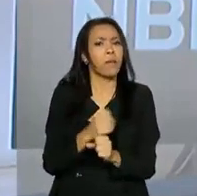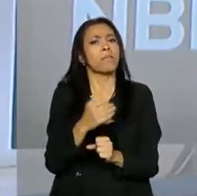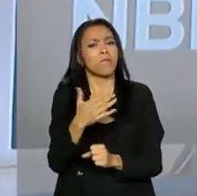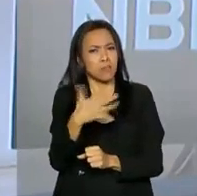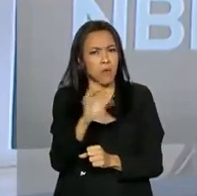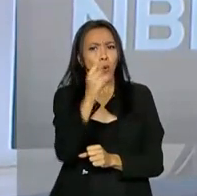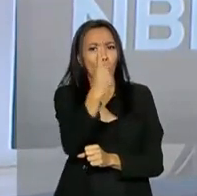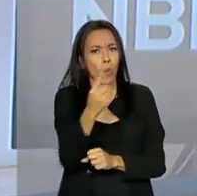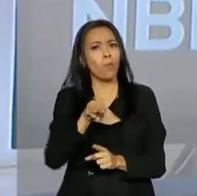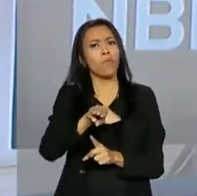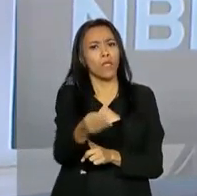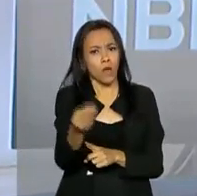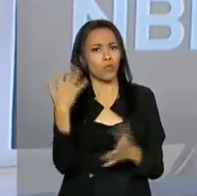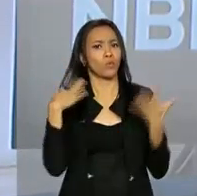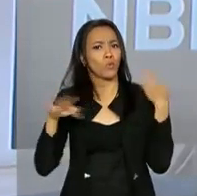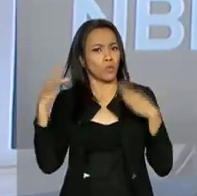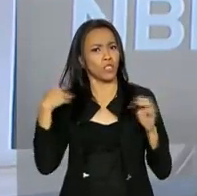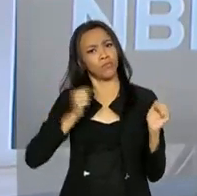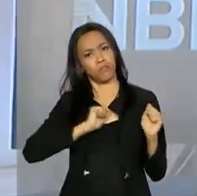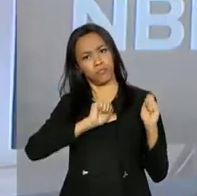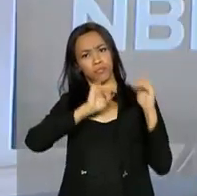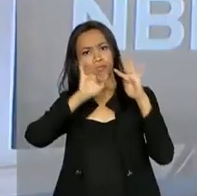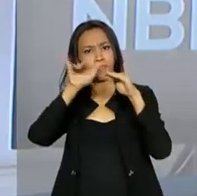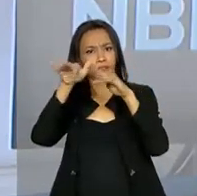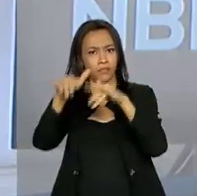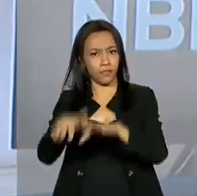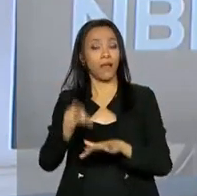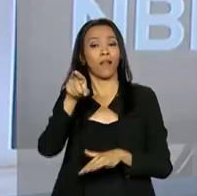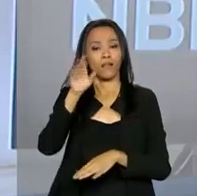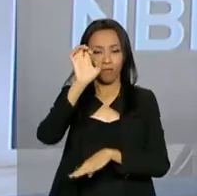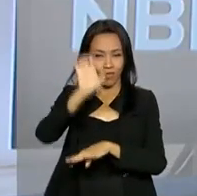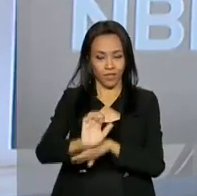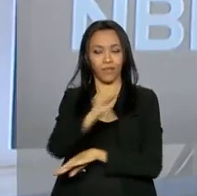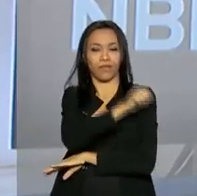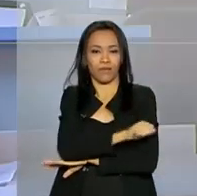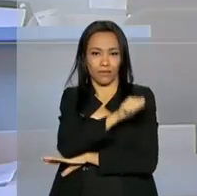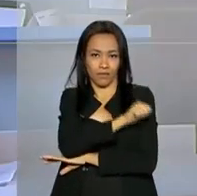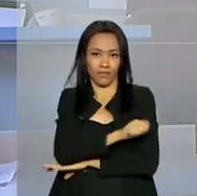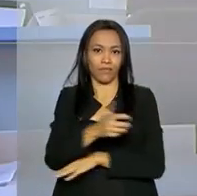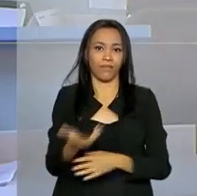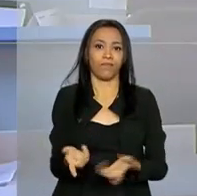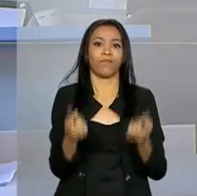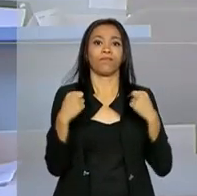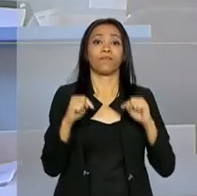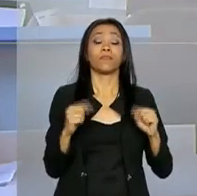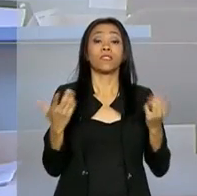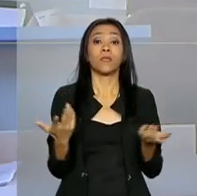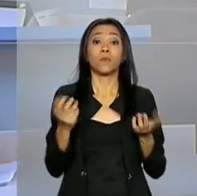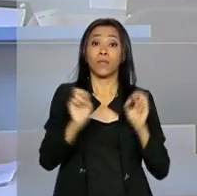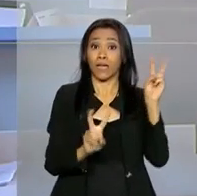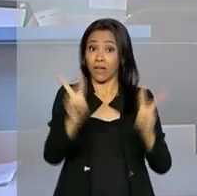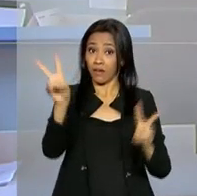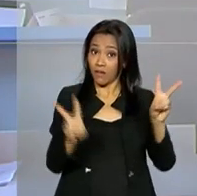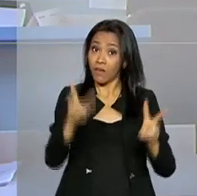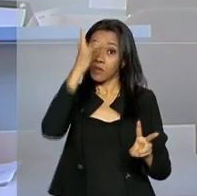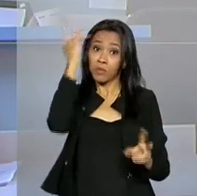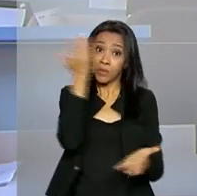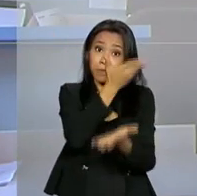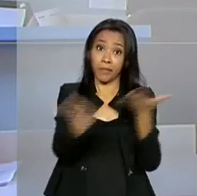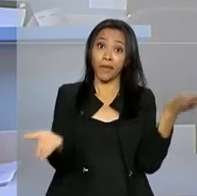de turistas tenham aproveitado a festa no estado e no carnaval muita gente perde o